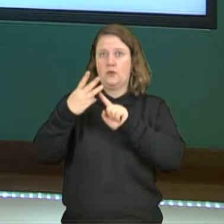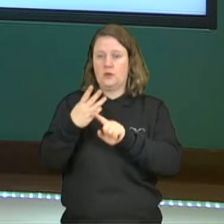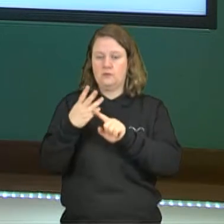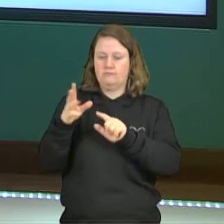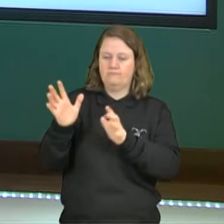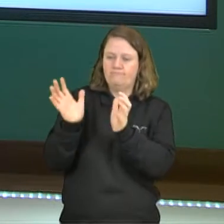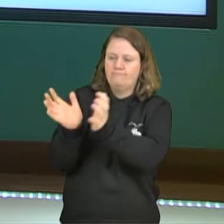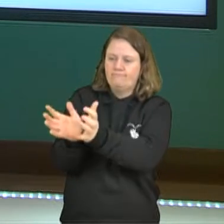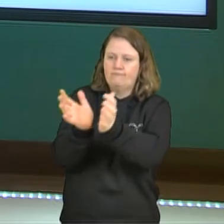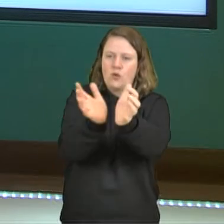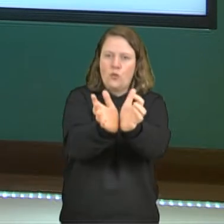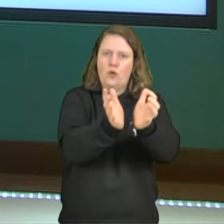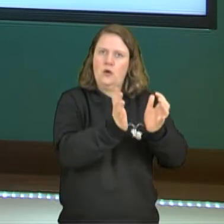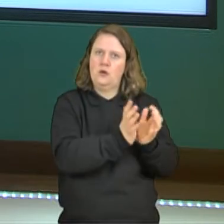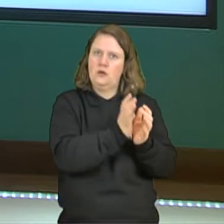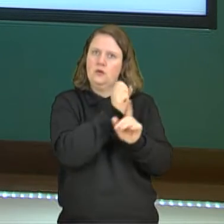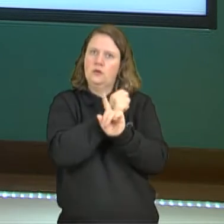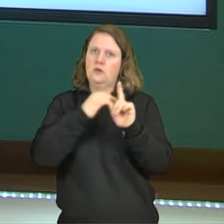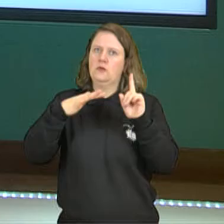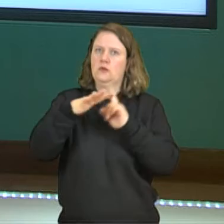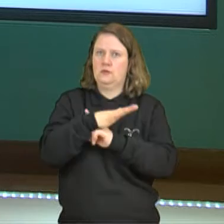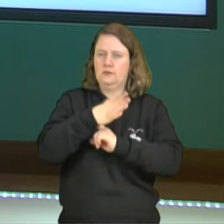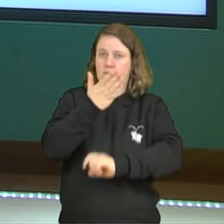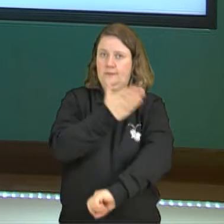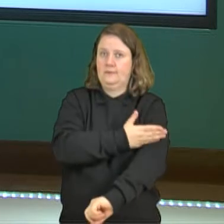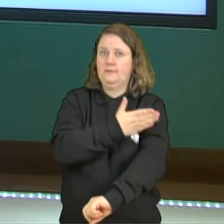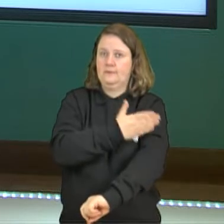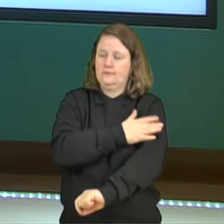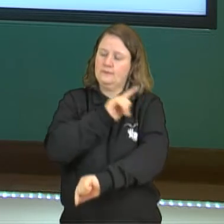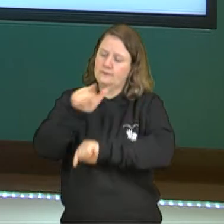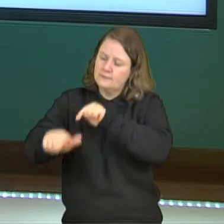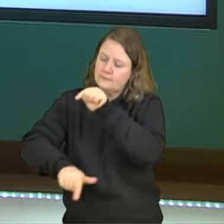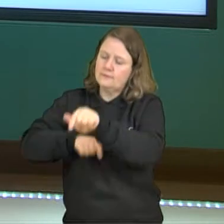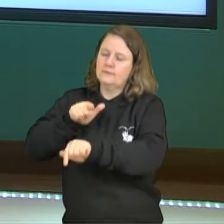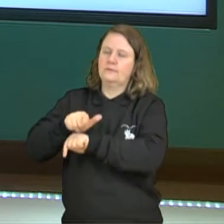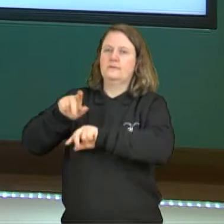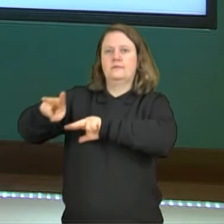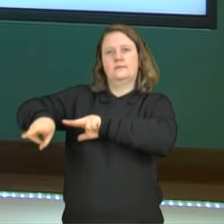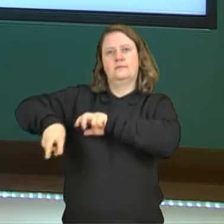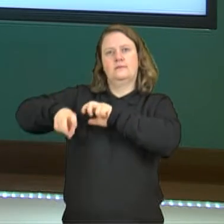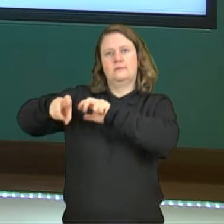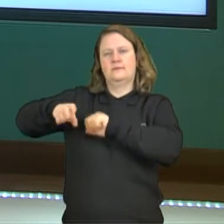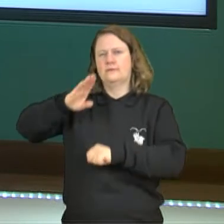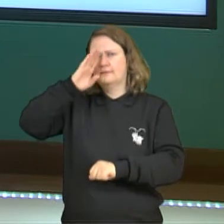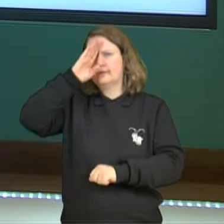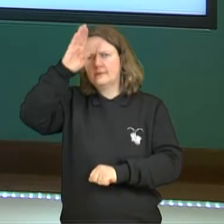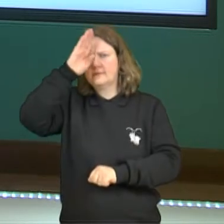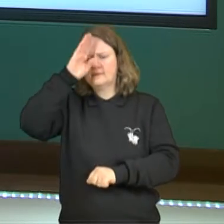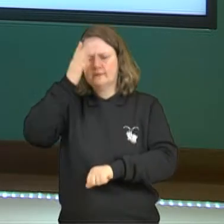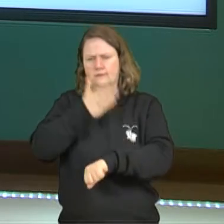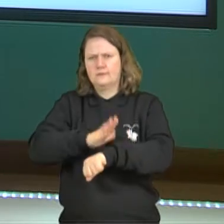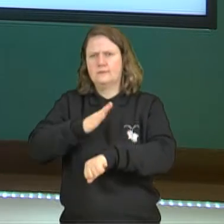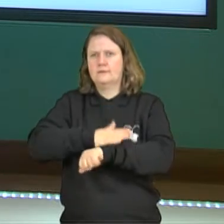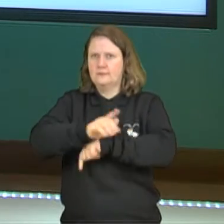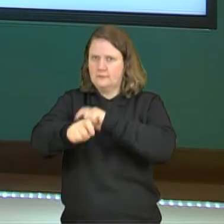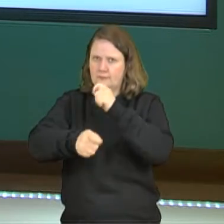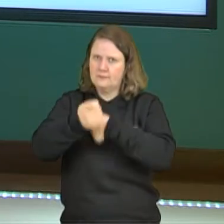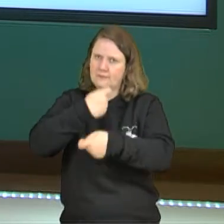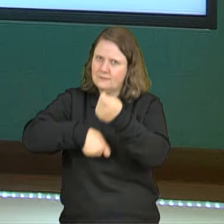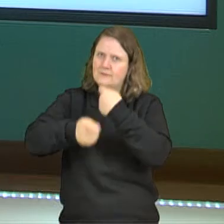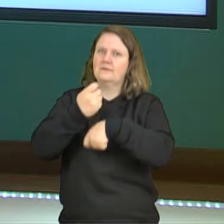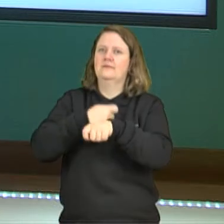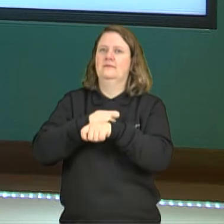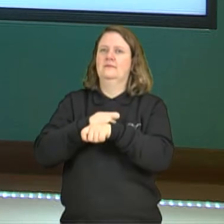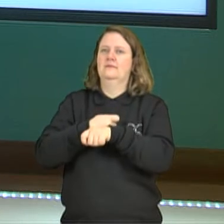da sociedade medieval, e o trabalho da agricultura sendo aí a principal atividade econômica do feudalismo, né?